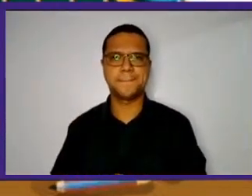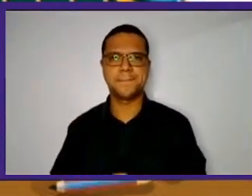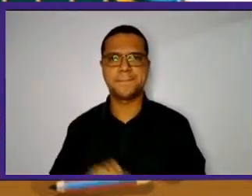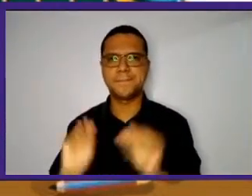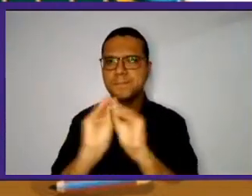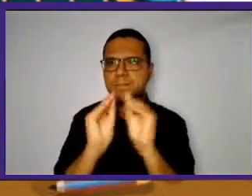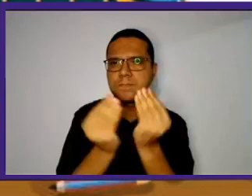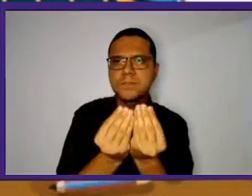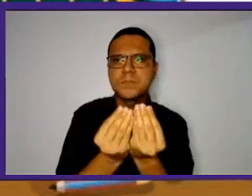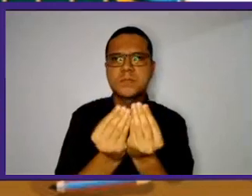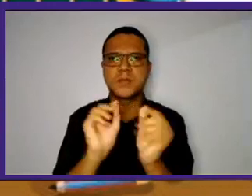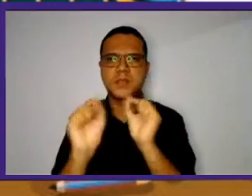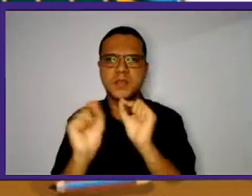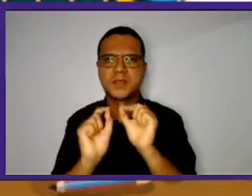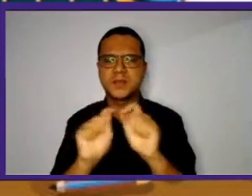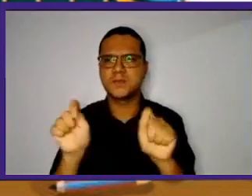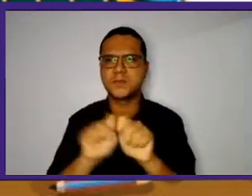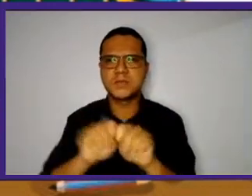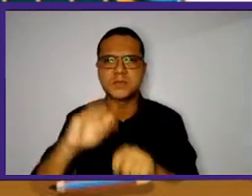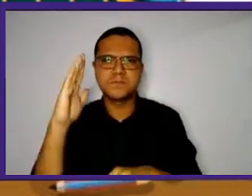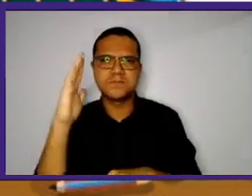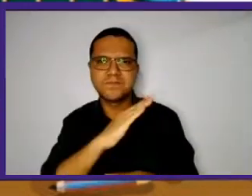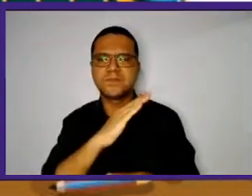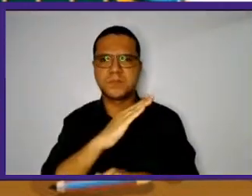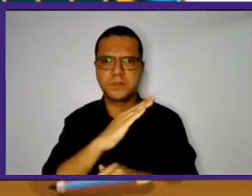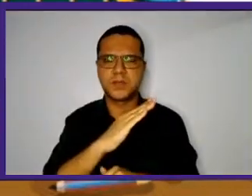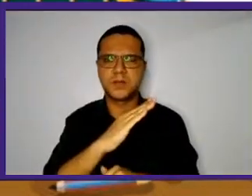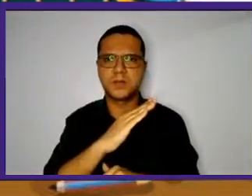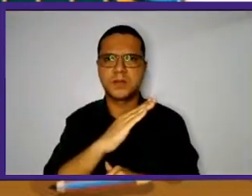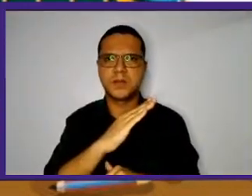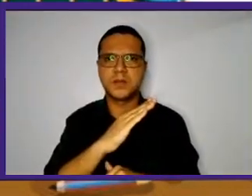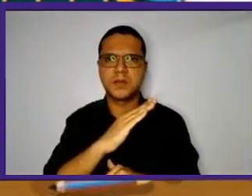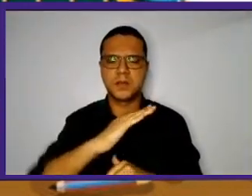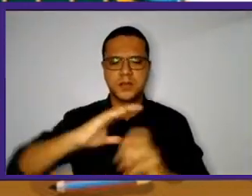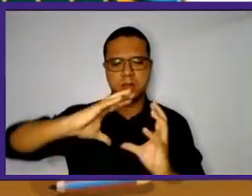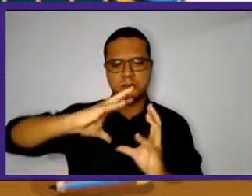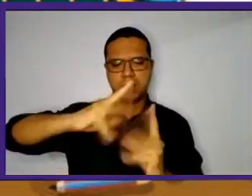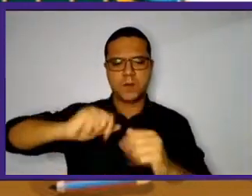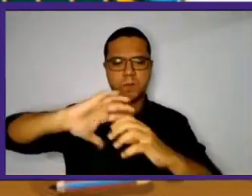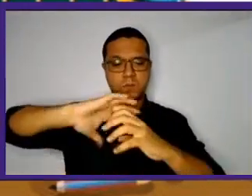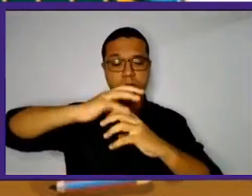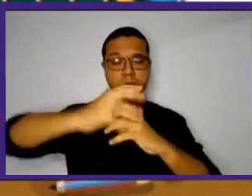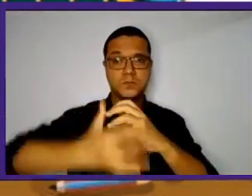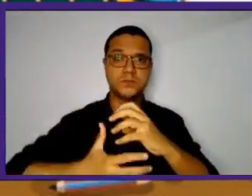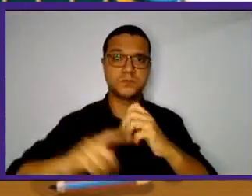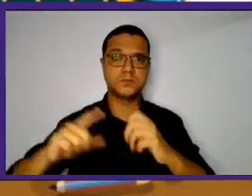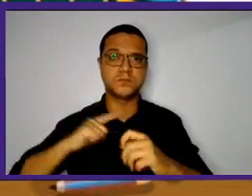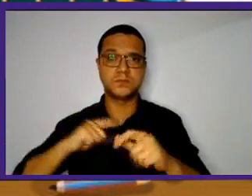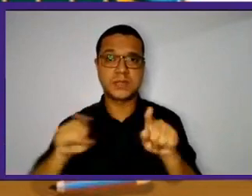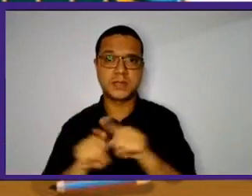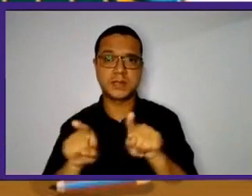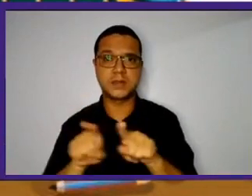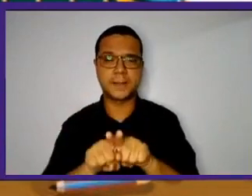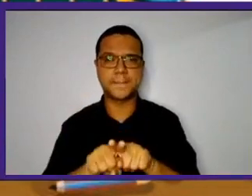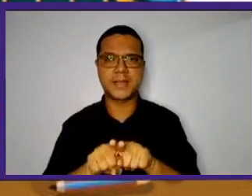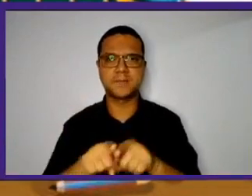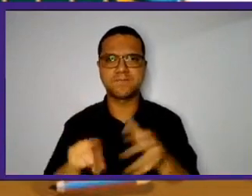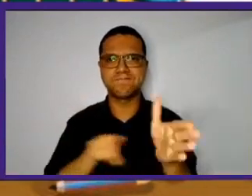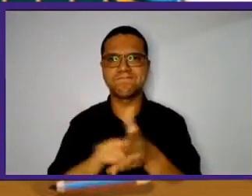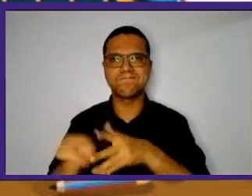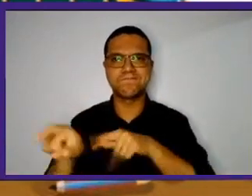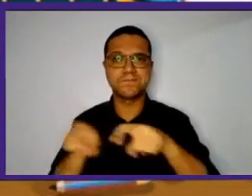uma substância que prejudica justamente a camada de ozônio. Tem também a questão da